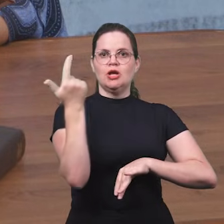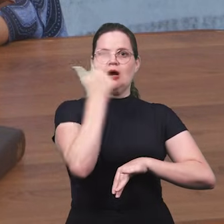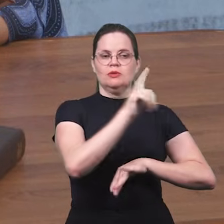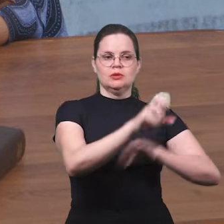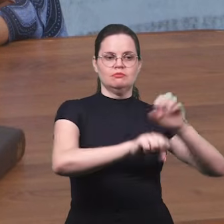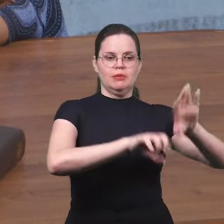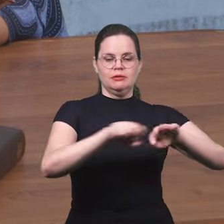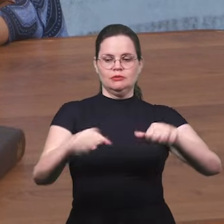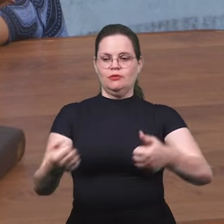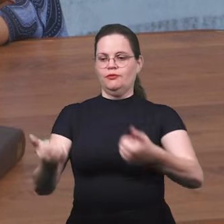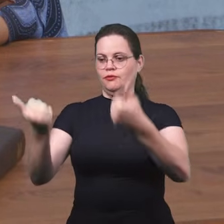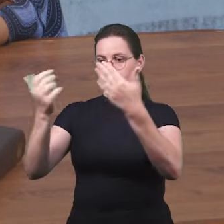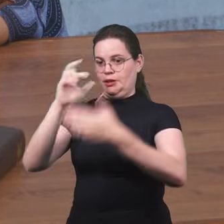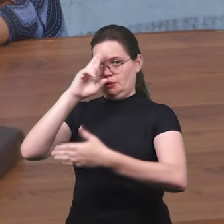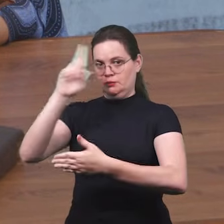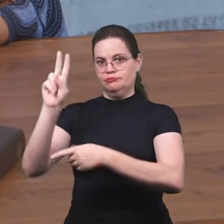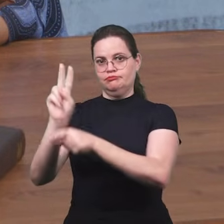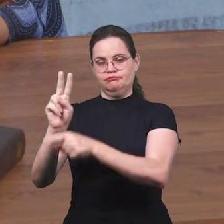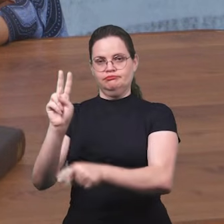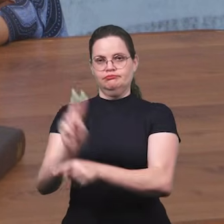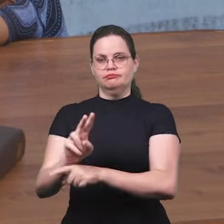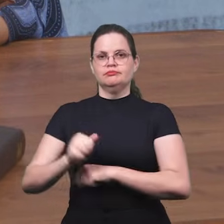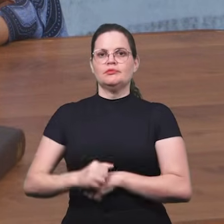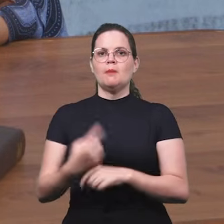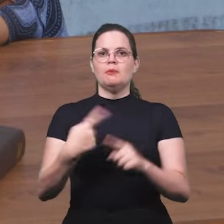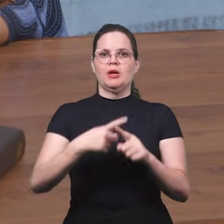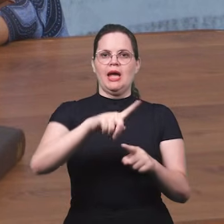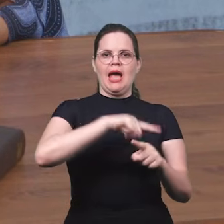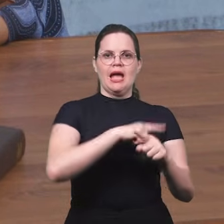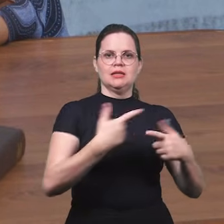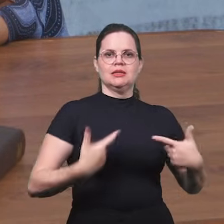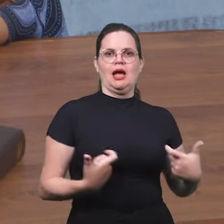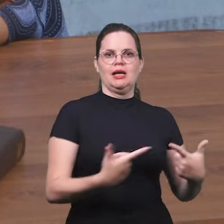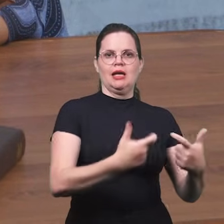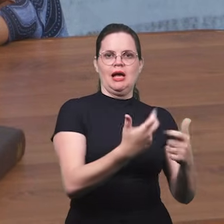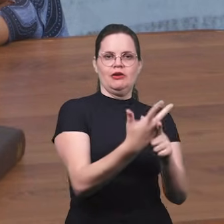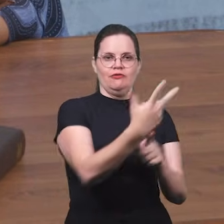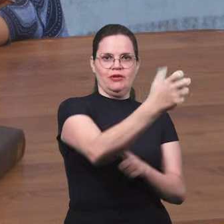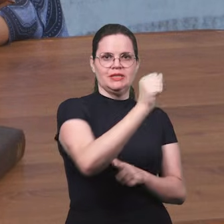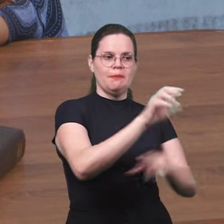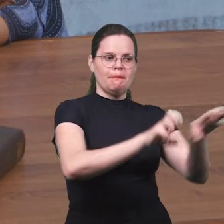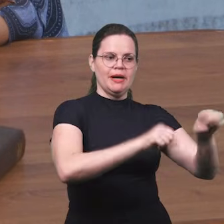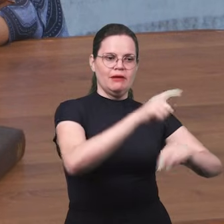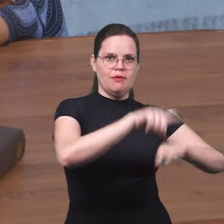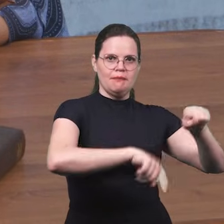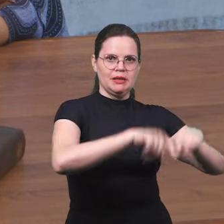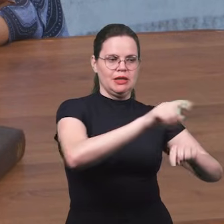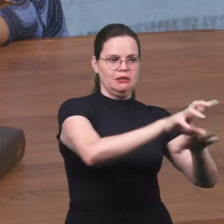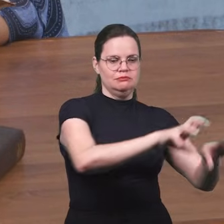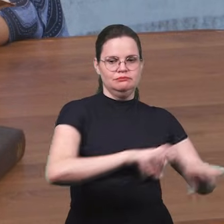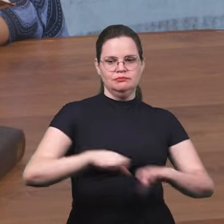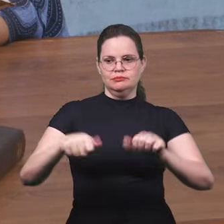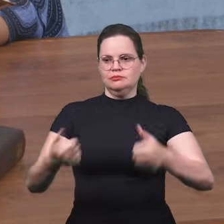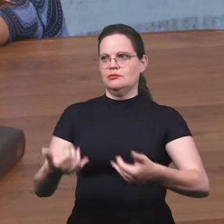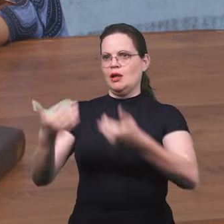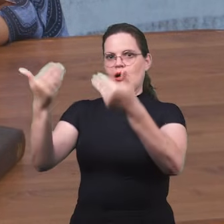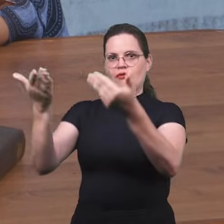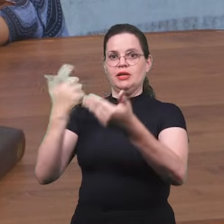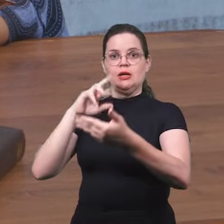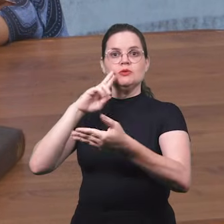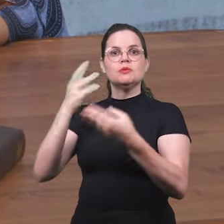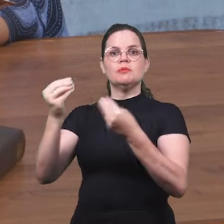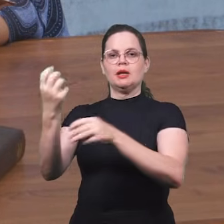consagrado. Dos despojos das guerras as consagraram para repararem a casa do